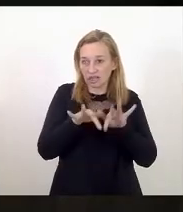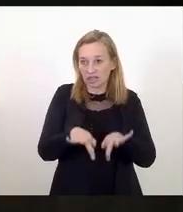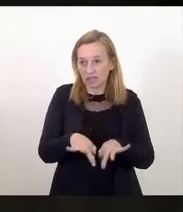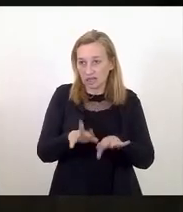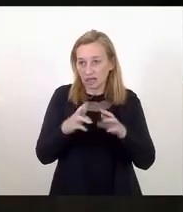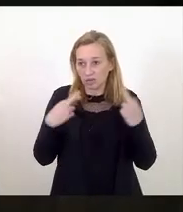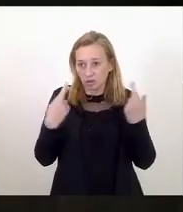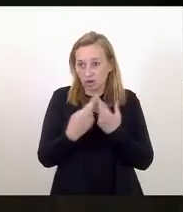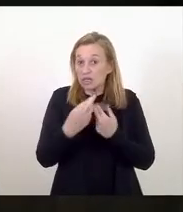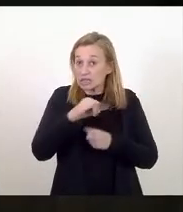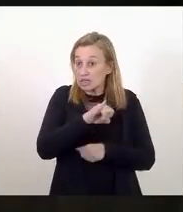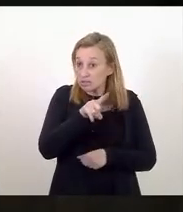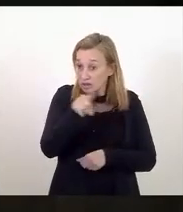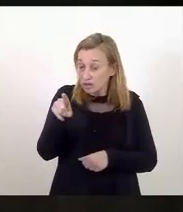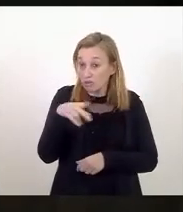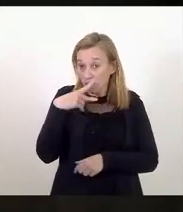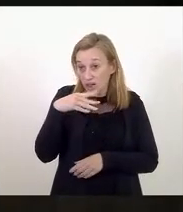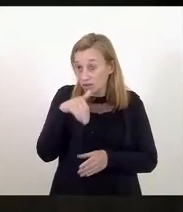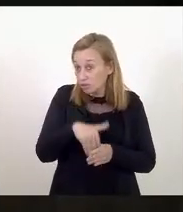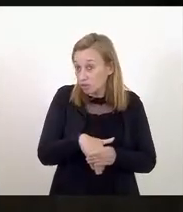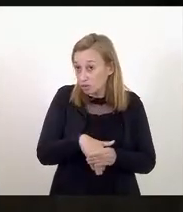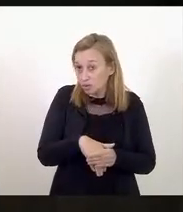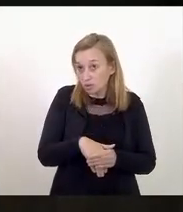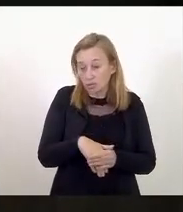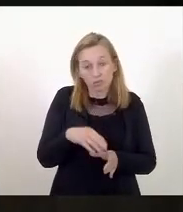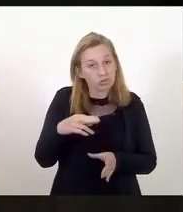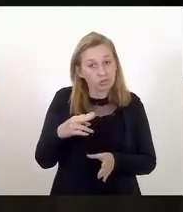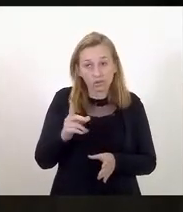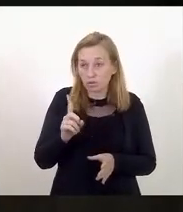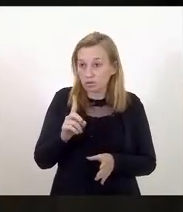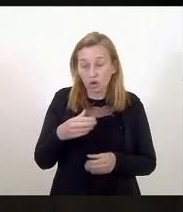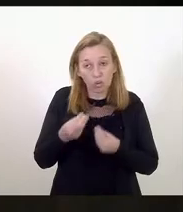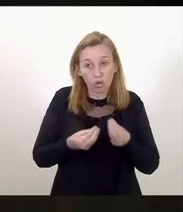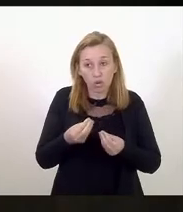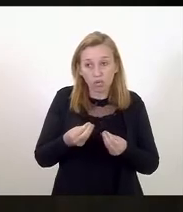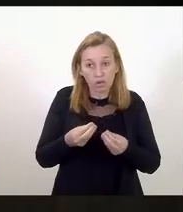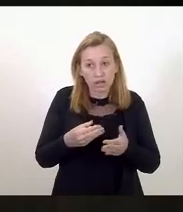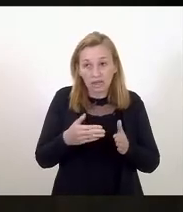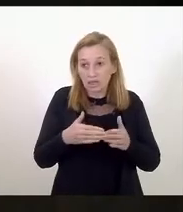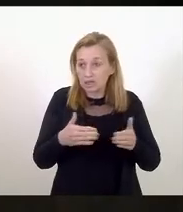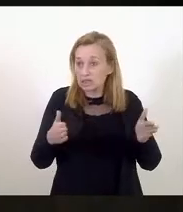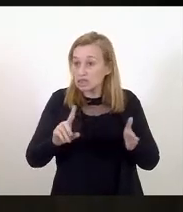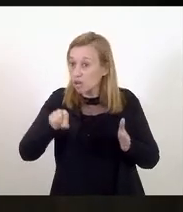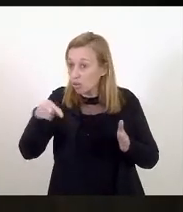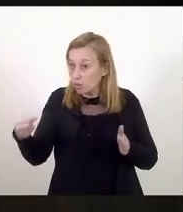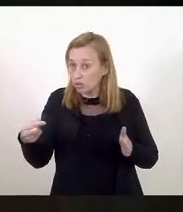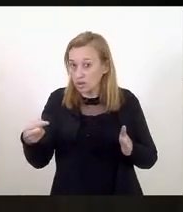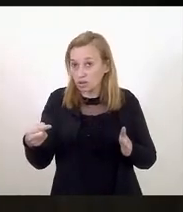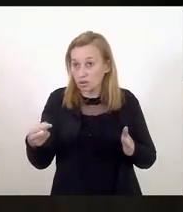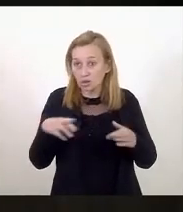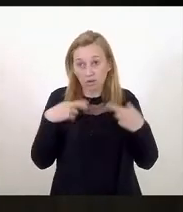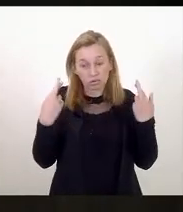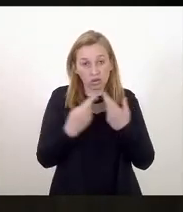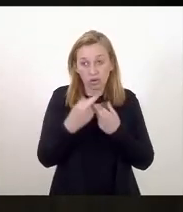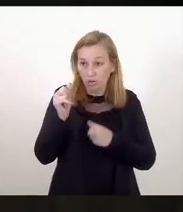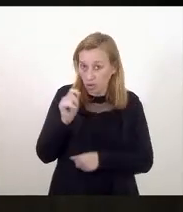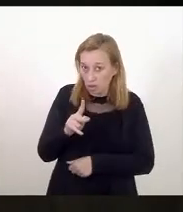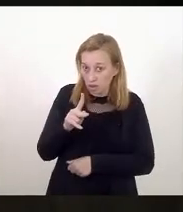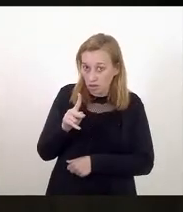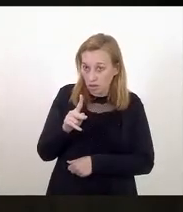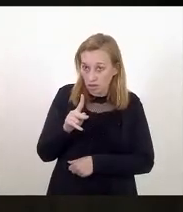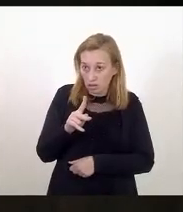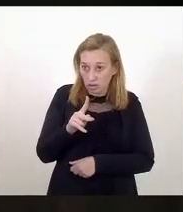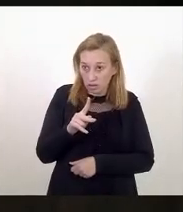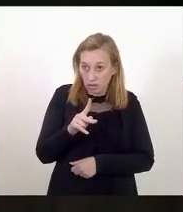Se vocês forem declarar o voto, eu não vou fazer a outra sessão. pode tocar. Está bom. Ok? Toca. Tranquilo. eu